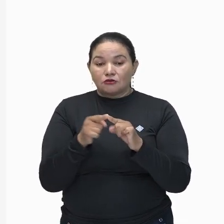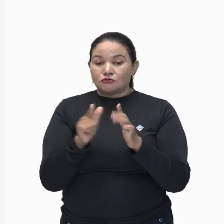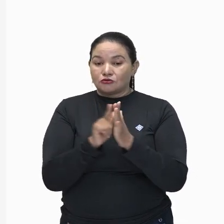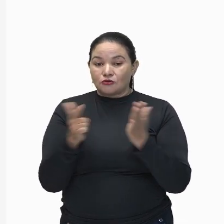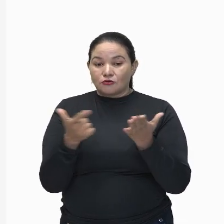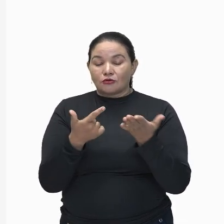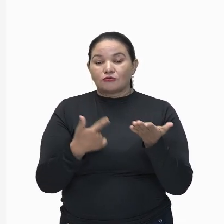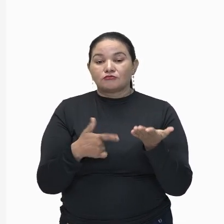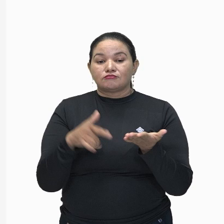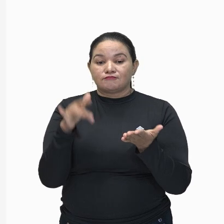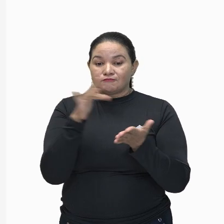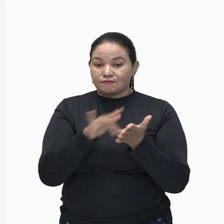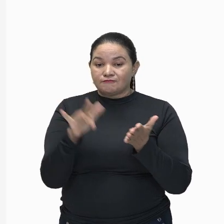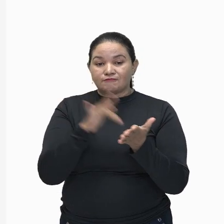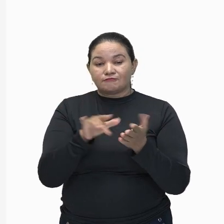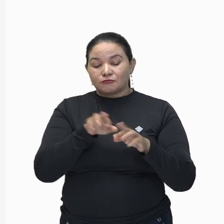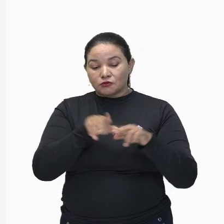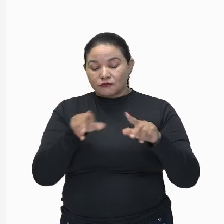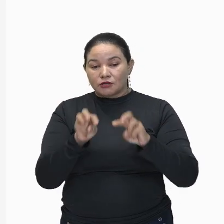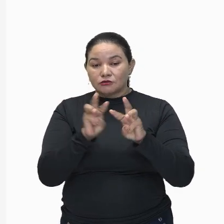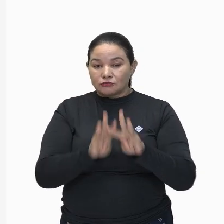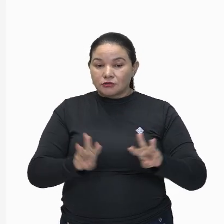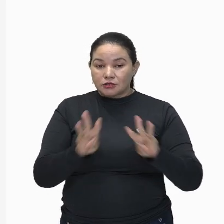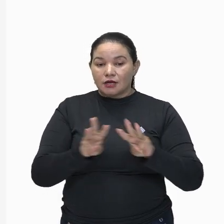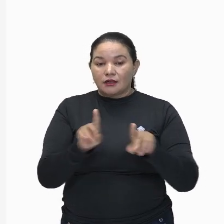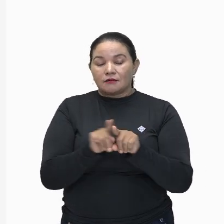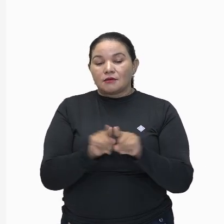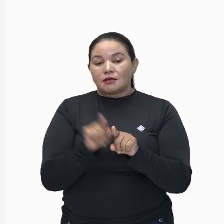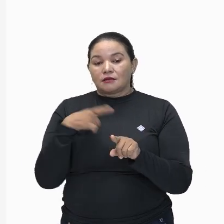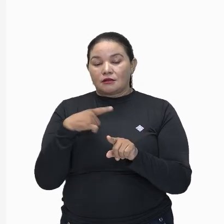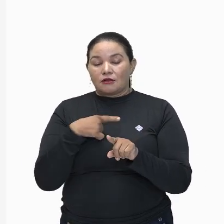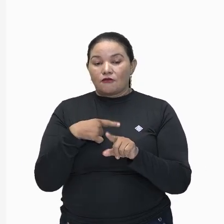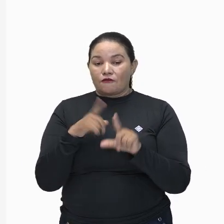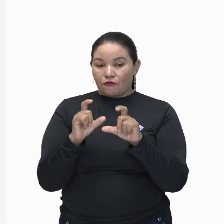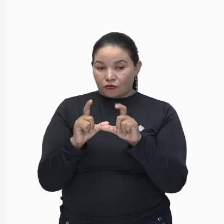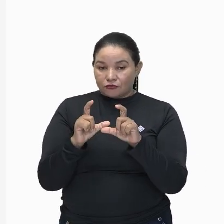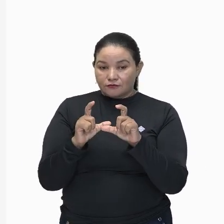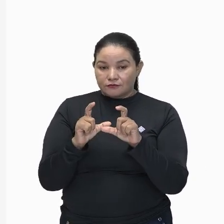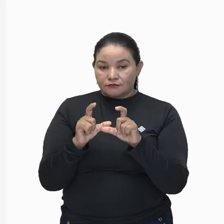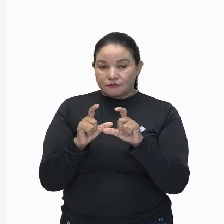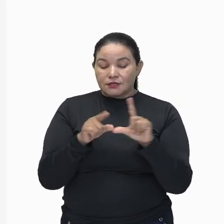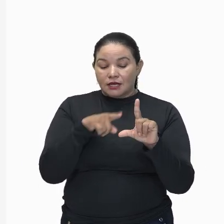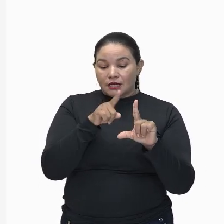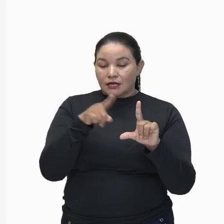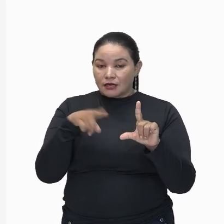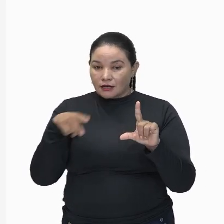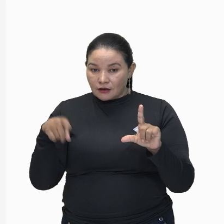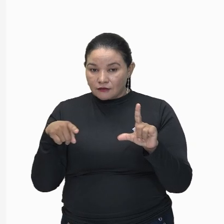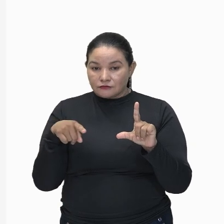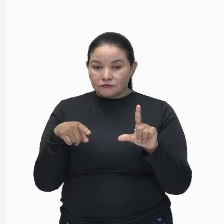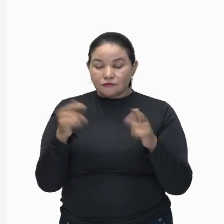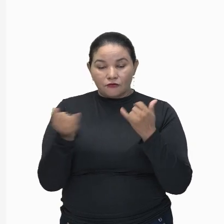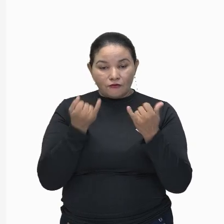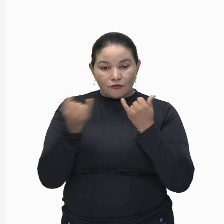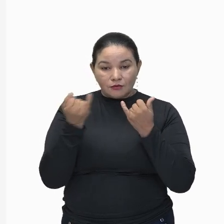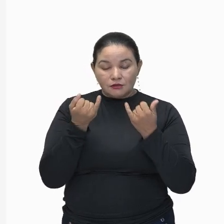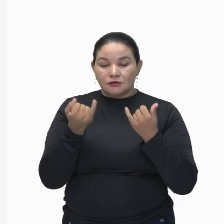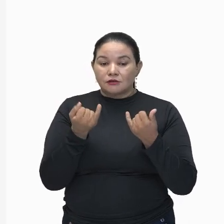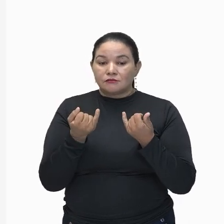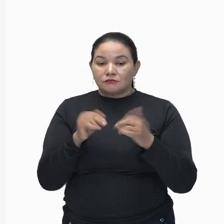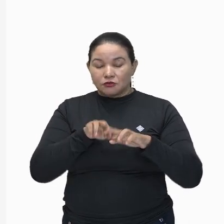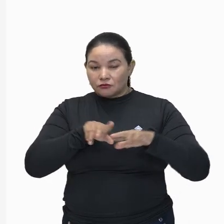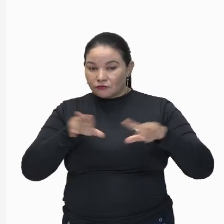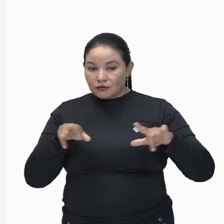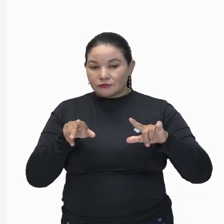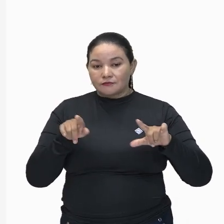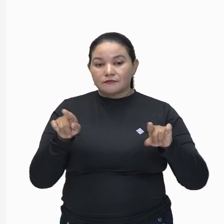nos sites em que você vai encontrar. Ele vai trazer fotos, ele vai trazer gráficos e dados, os infográficos, ele